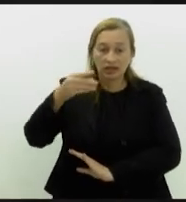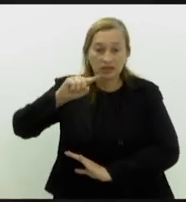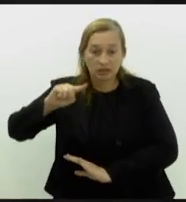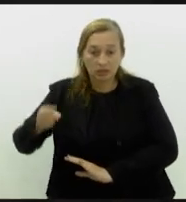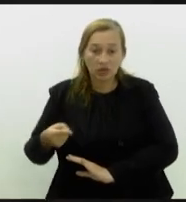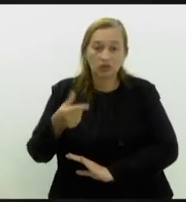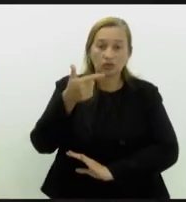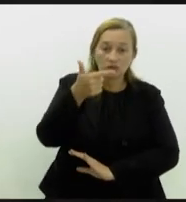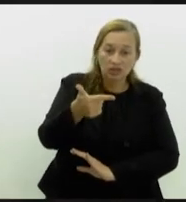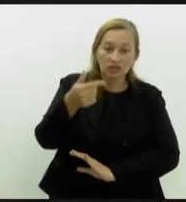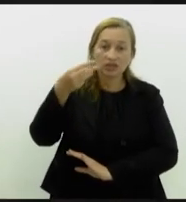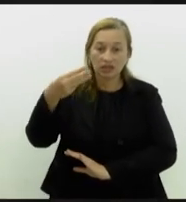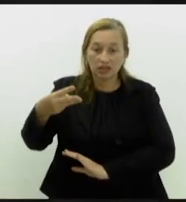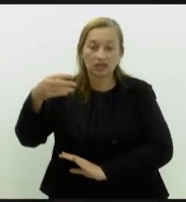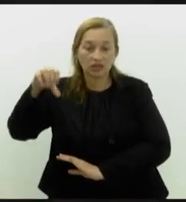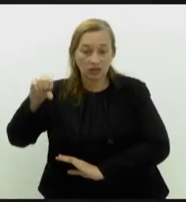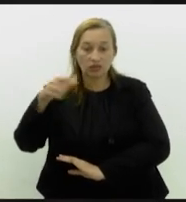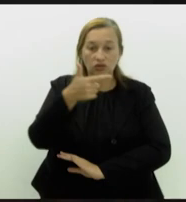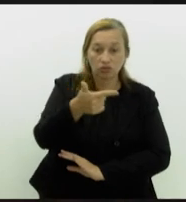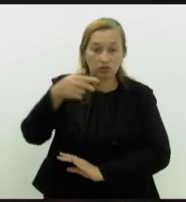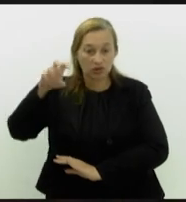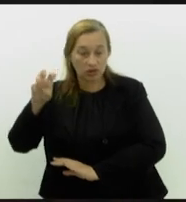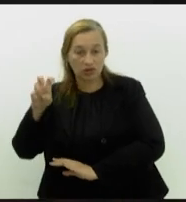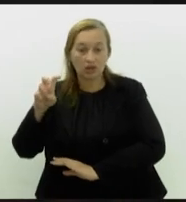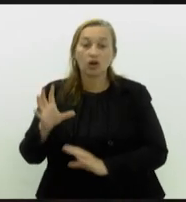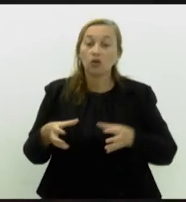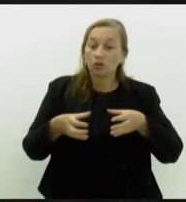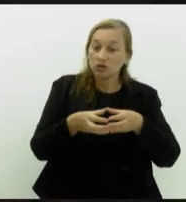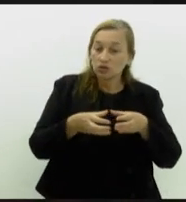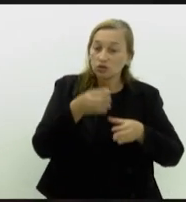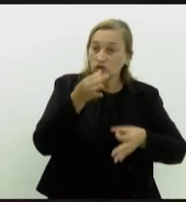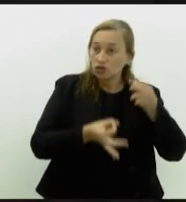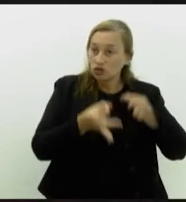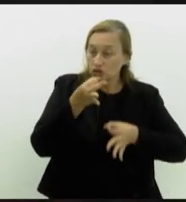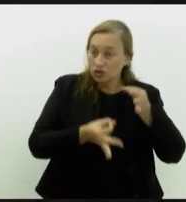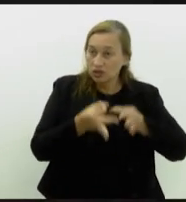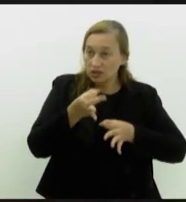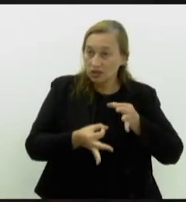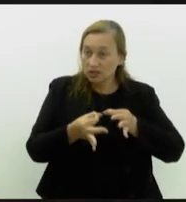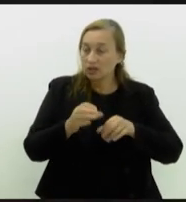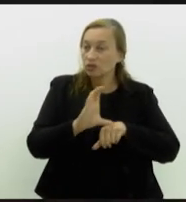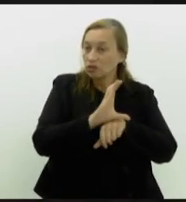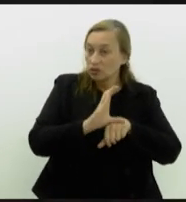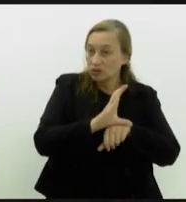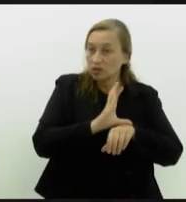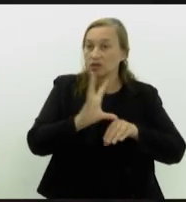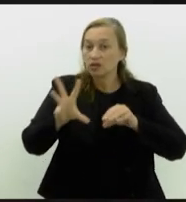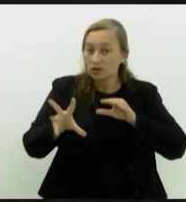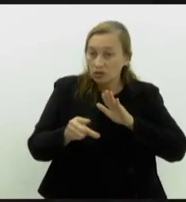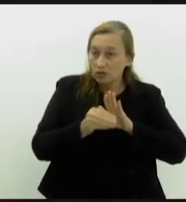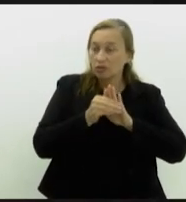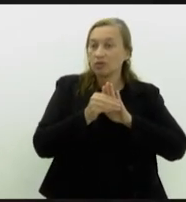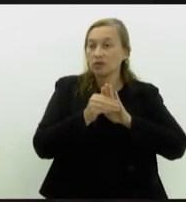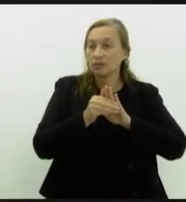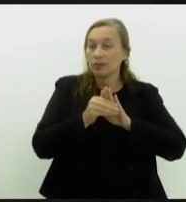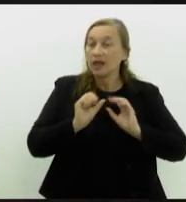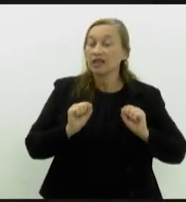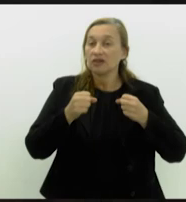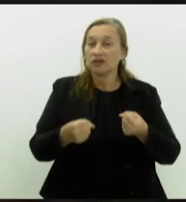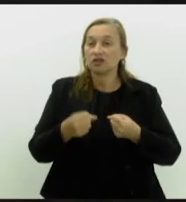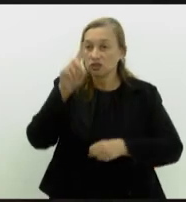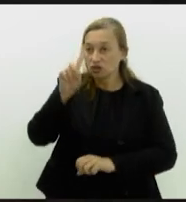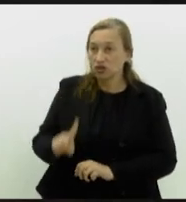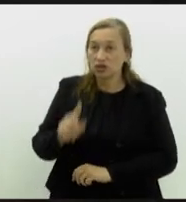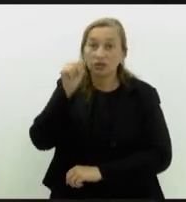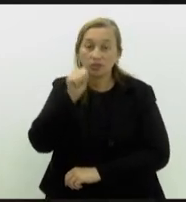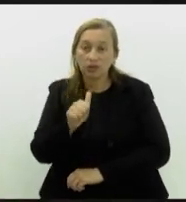13.239 de 2015. Pareceres das comissões Constituição e Justiça, pela constitucionalidade com emendas, Defesa dos Direitos